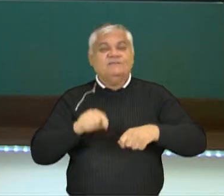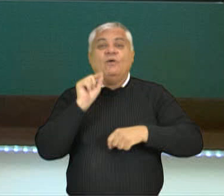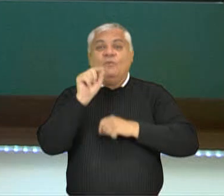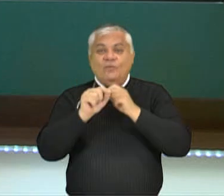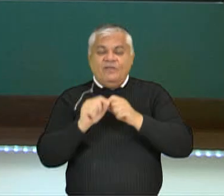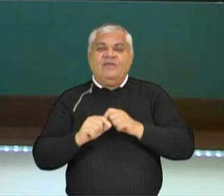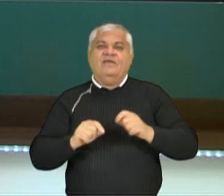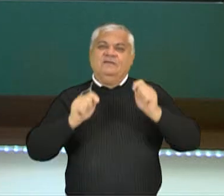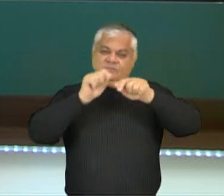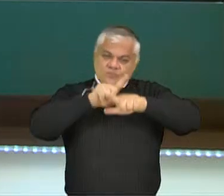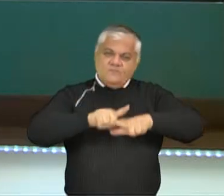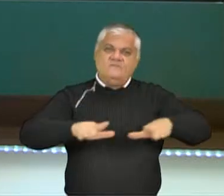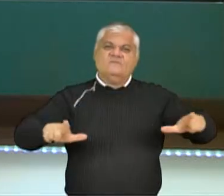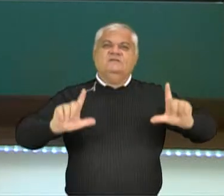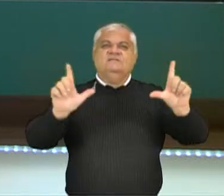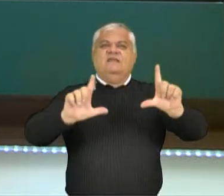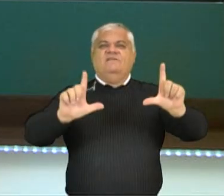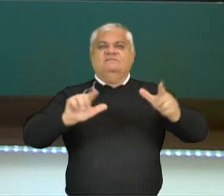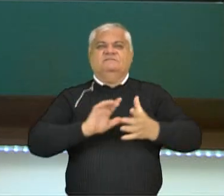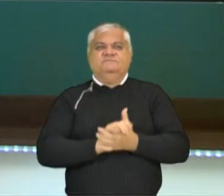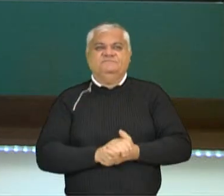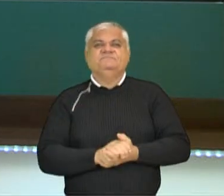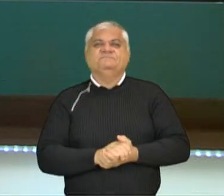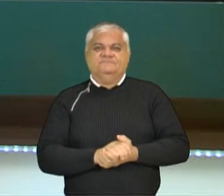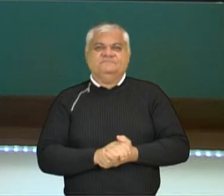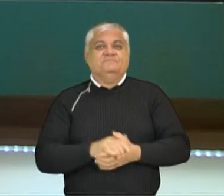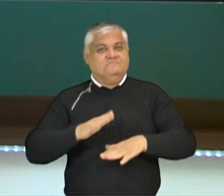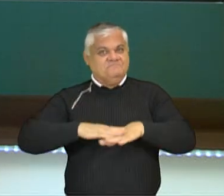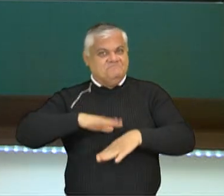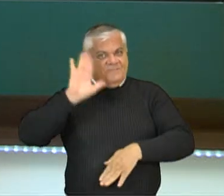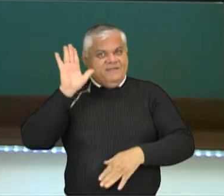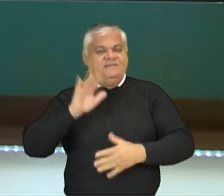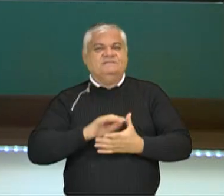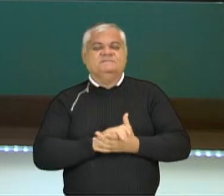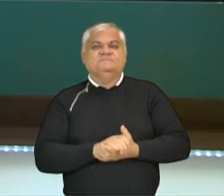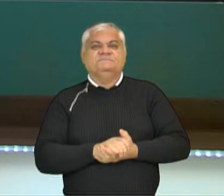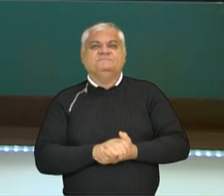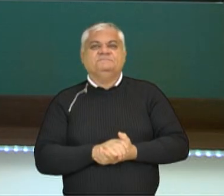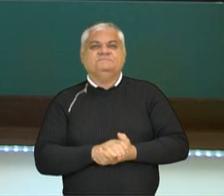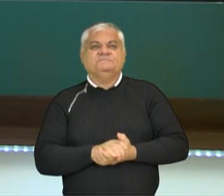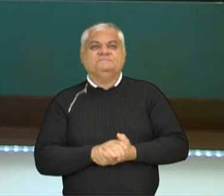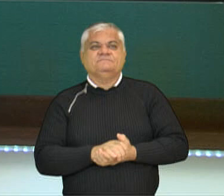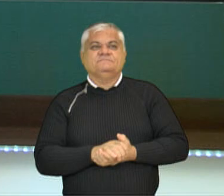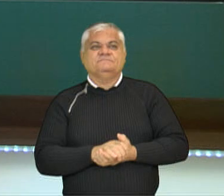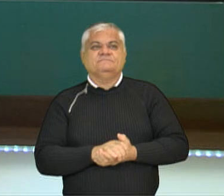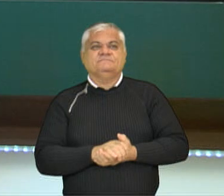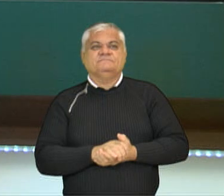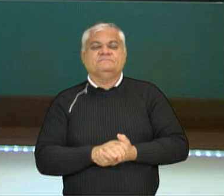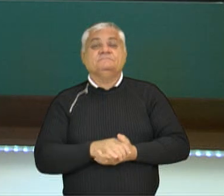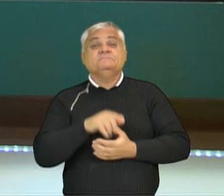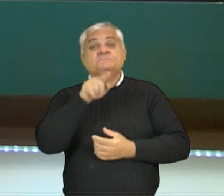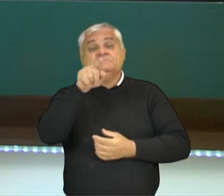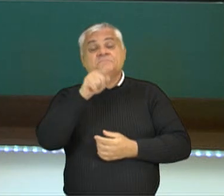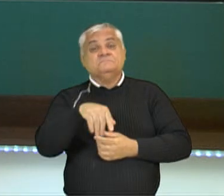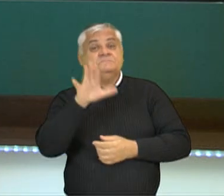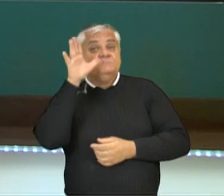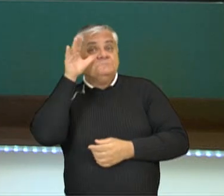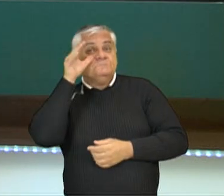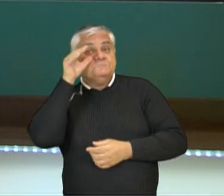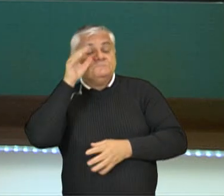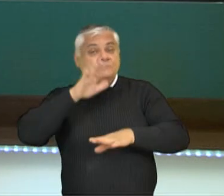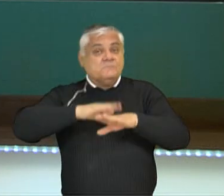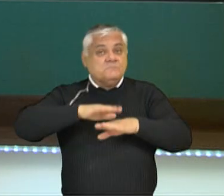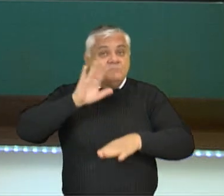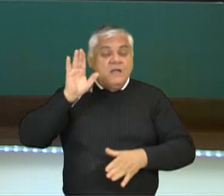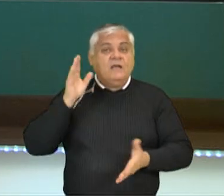aderindo ao esporte, precisa de mais televisão, mais mídia. E para vocês saberem um pouquinho mais, né, para